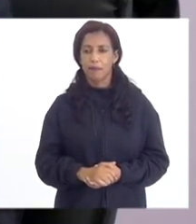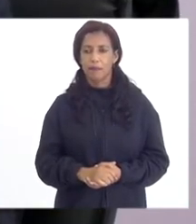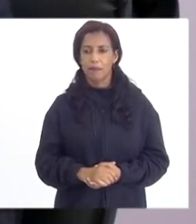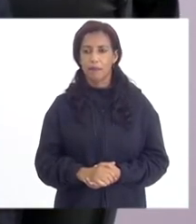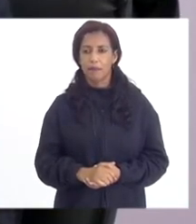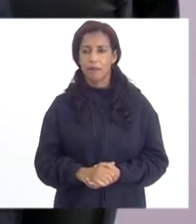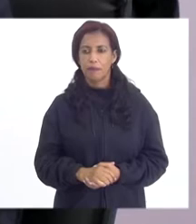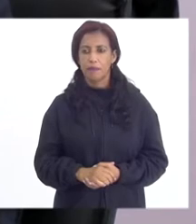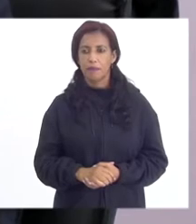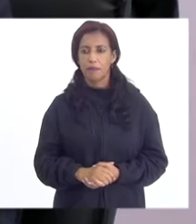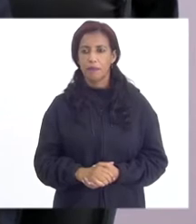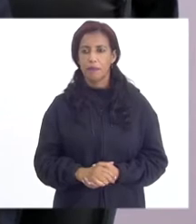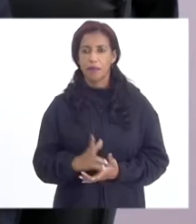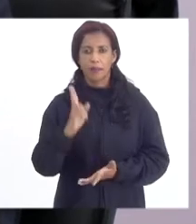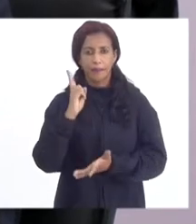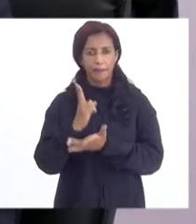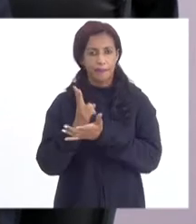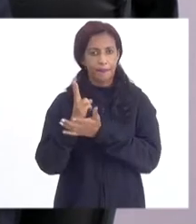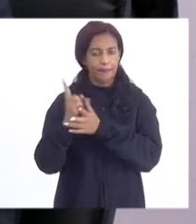Trata do mesmo tema, né?